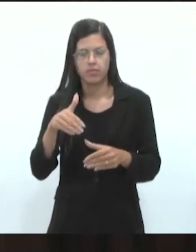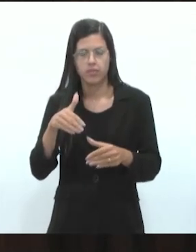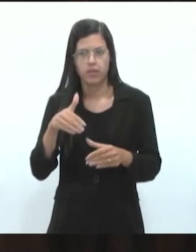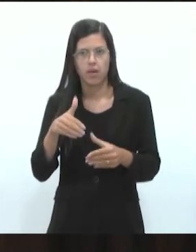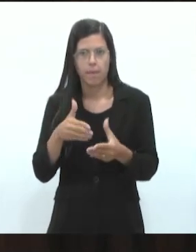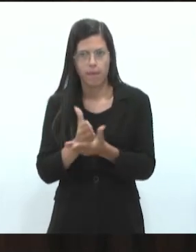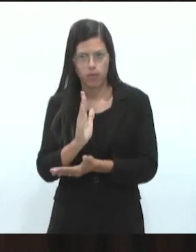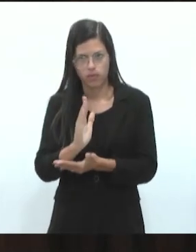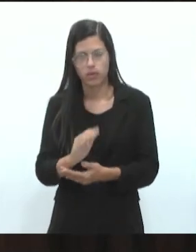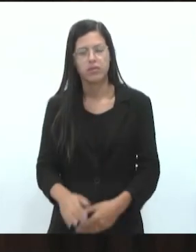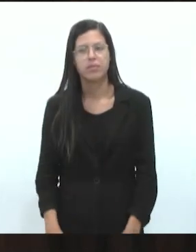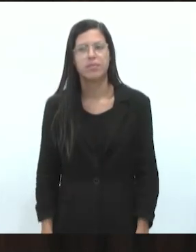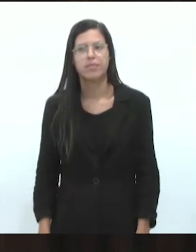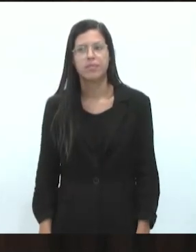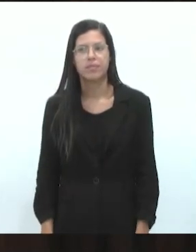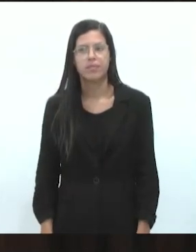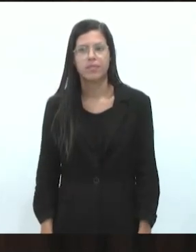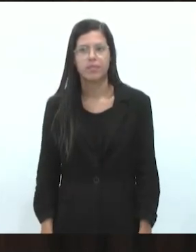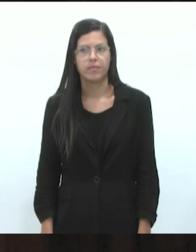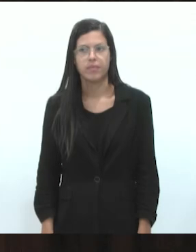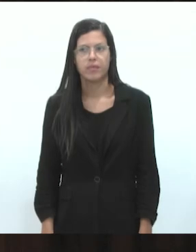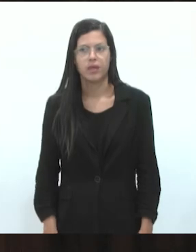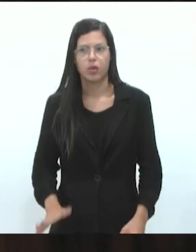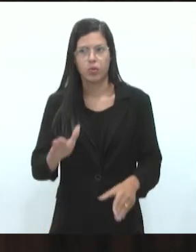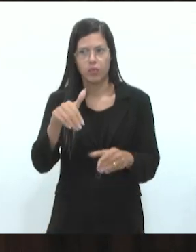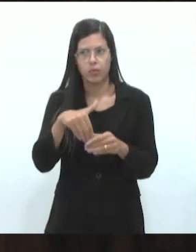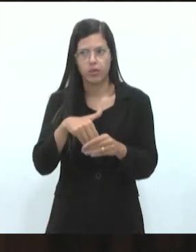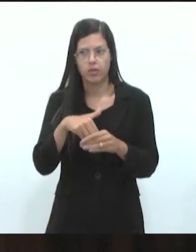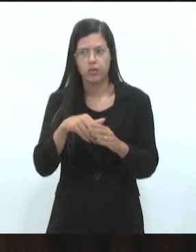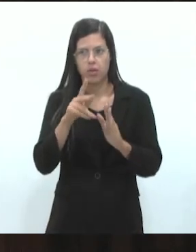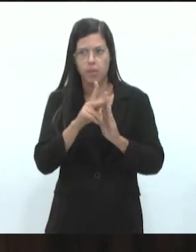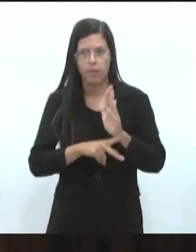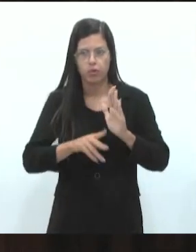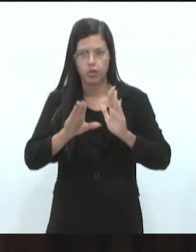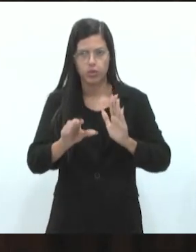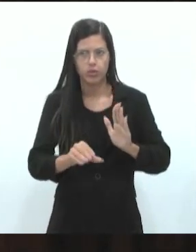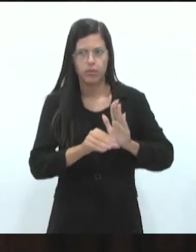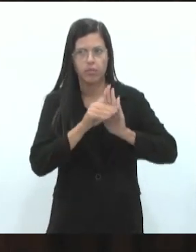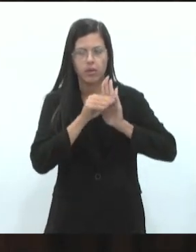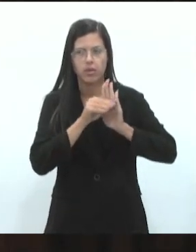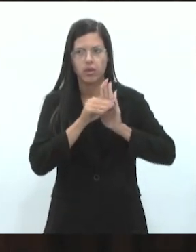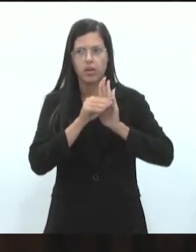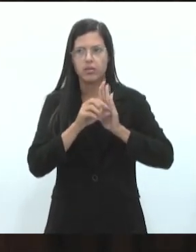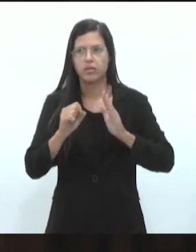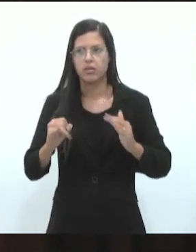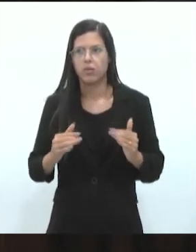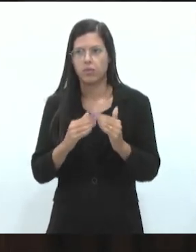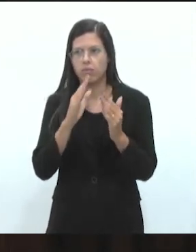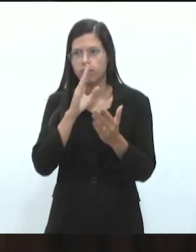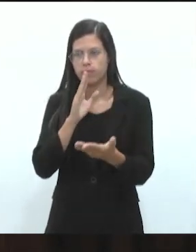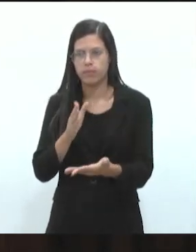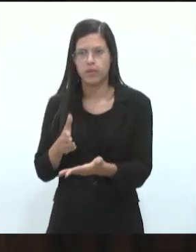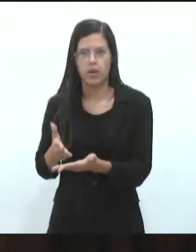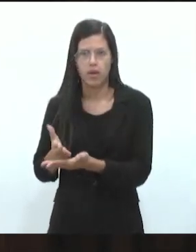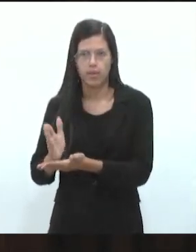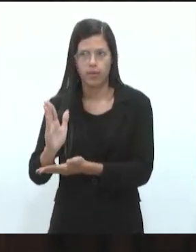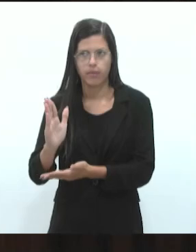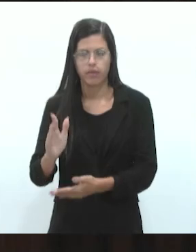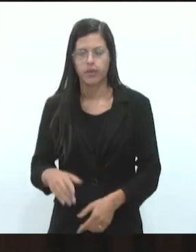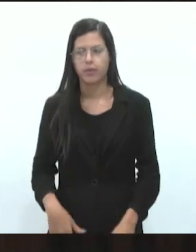Aprovado. Em votação do projeto assim emendado, senhores que aprovam, permaneçam como